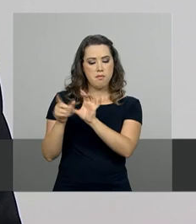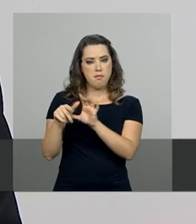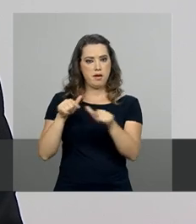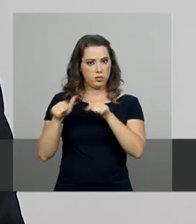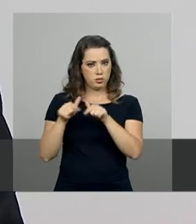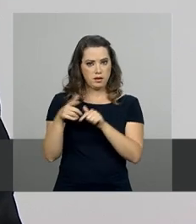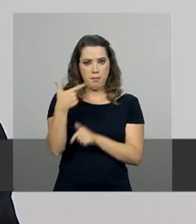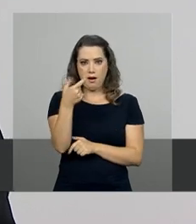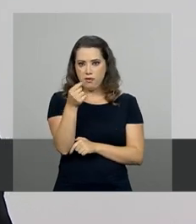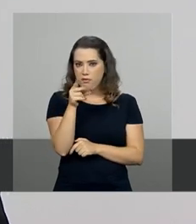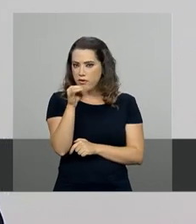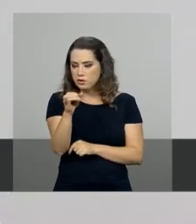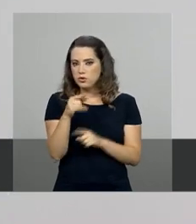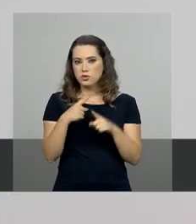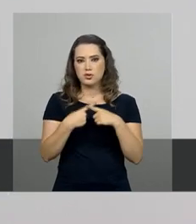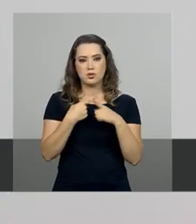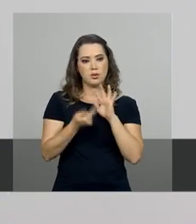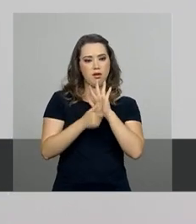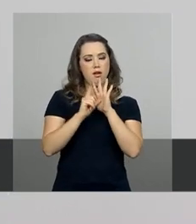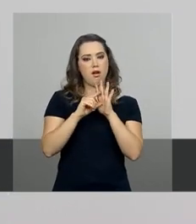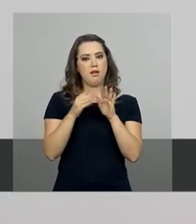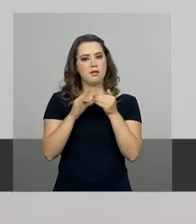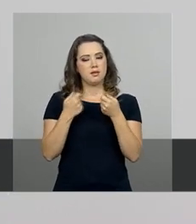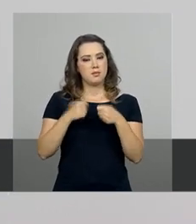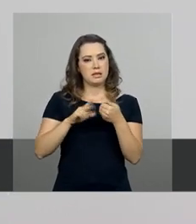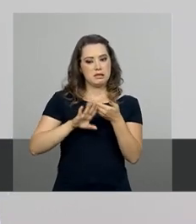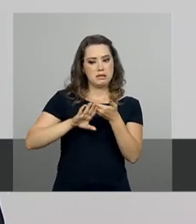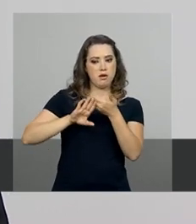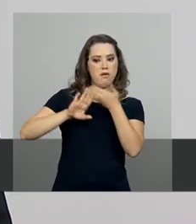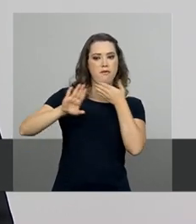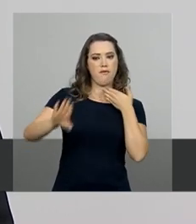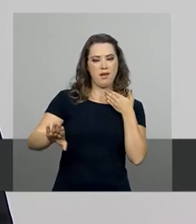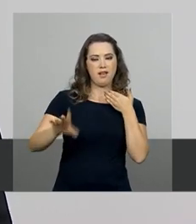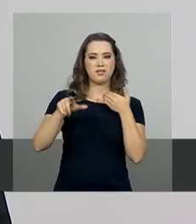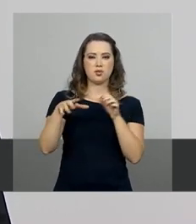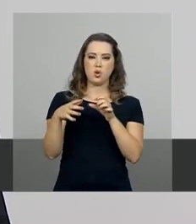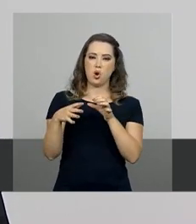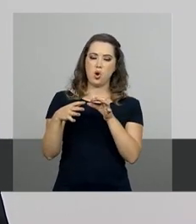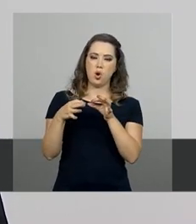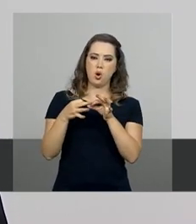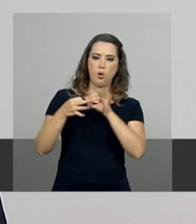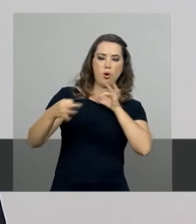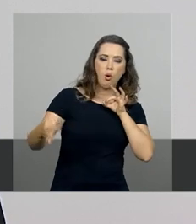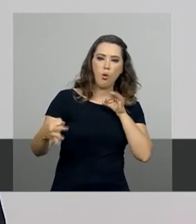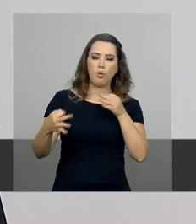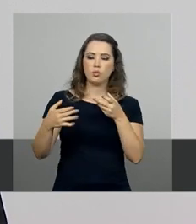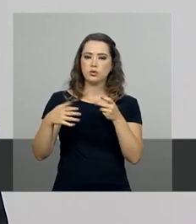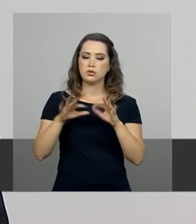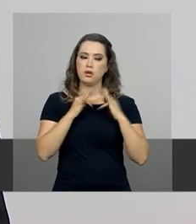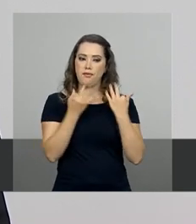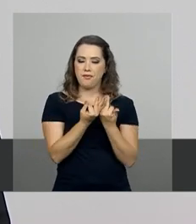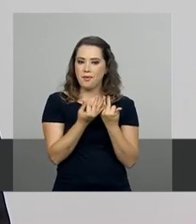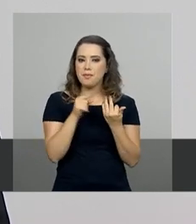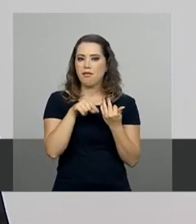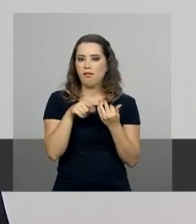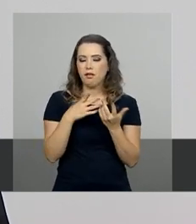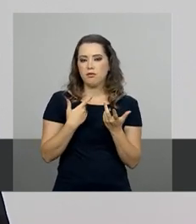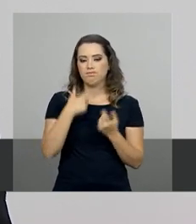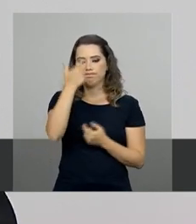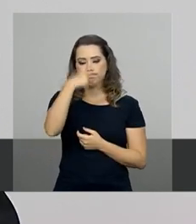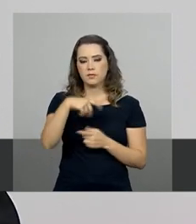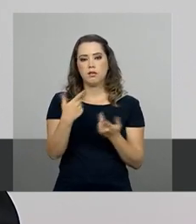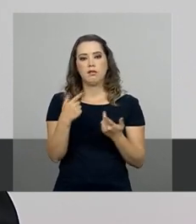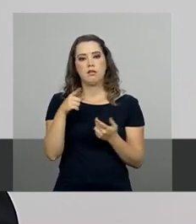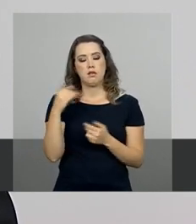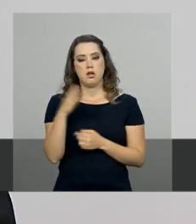passar longas temporadas afastados de sua família é um reconhecimento do quanto é crucial a presença do